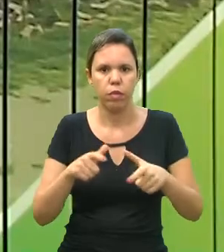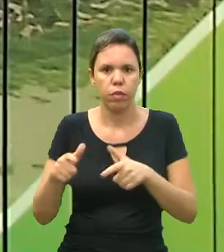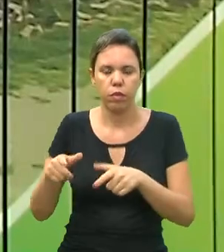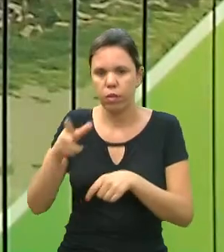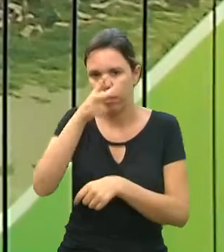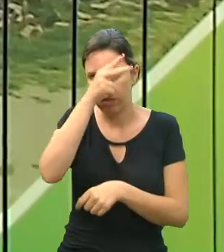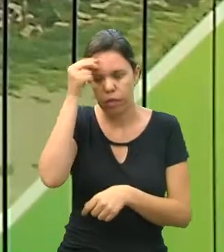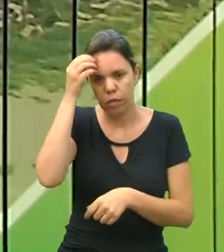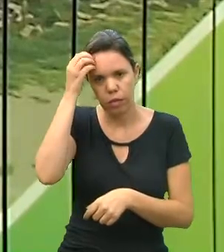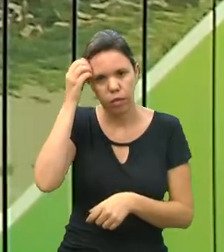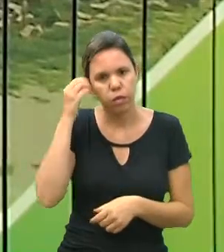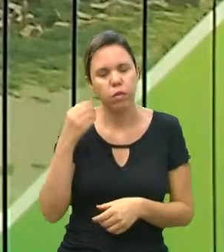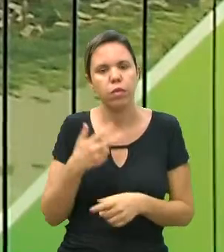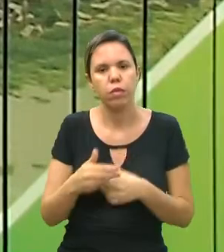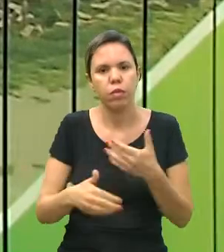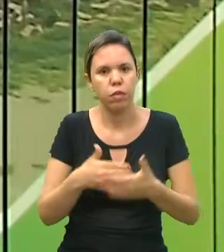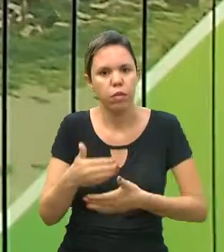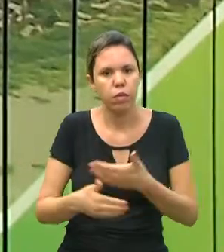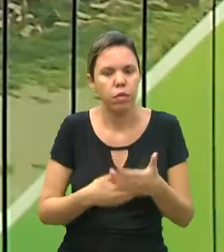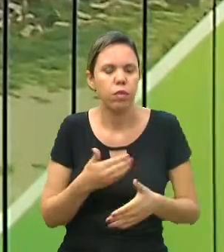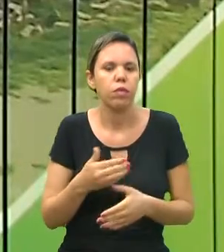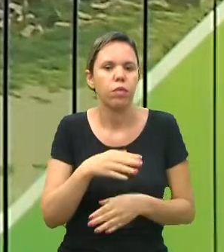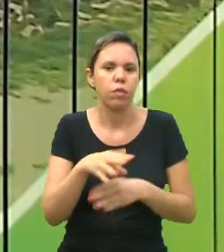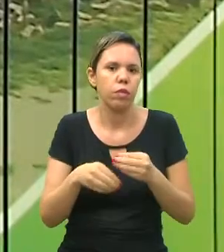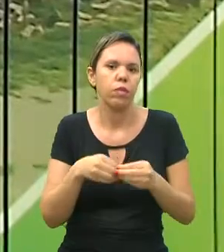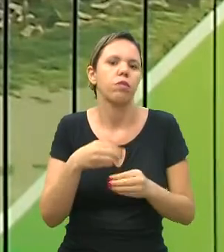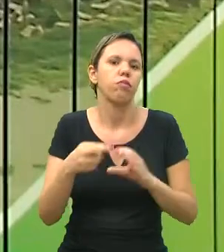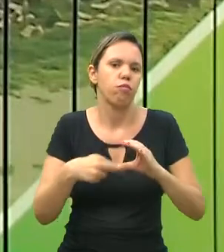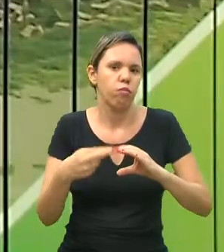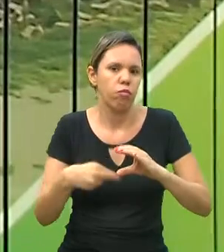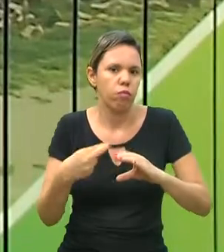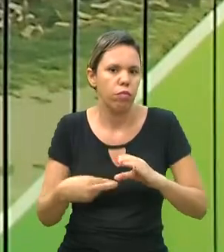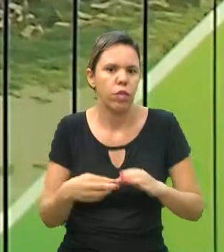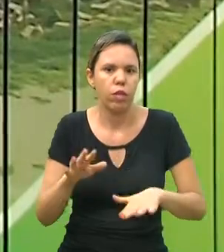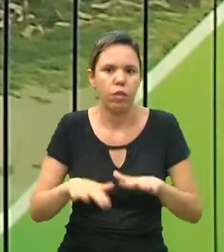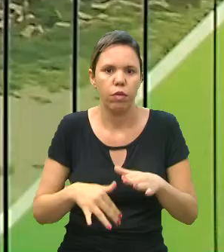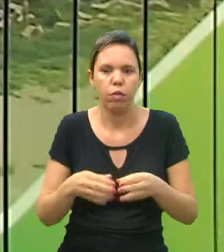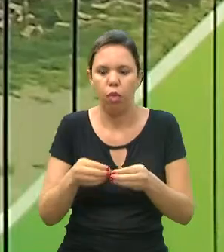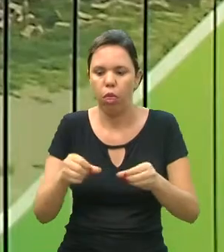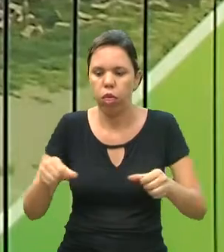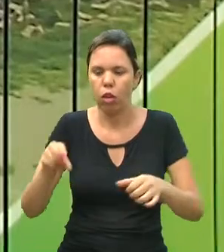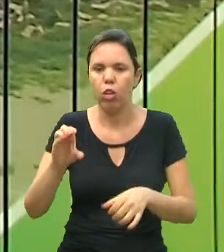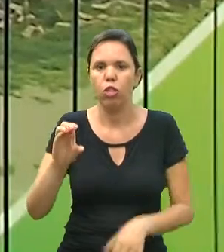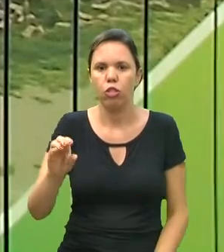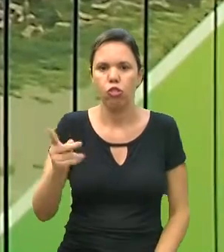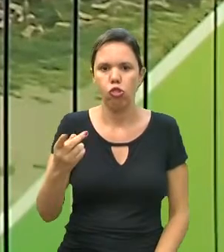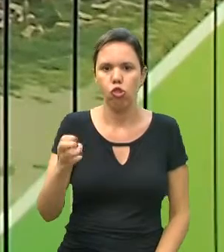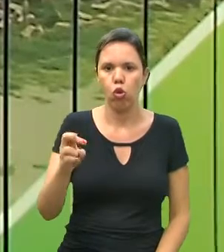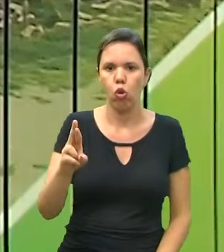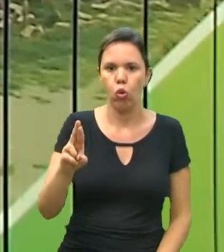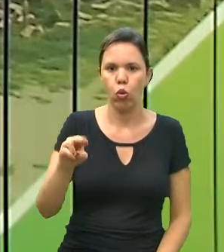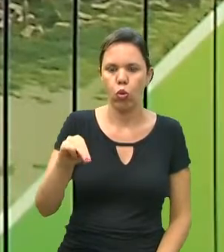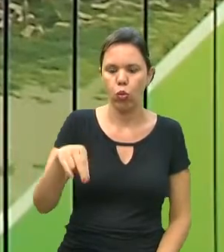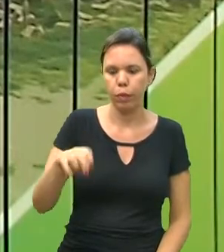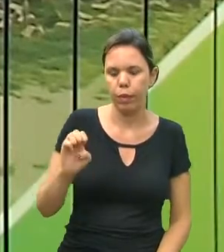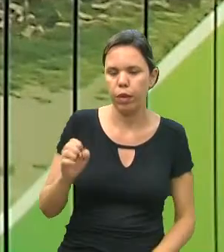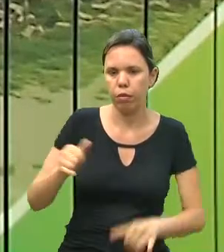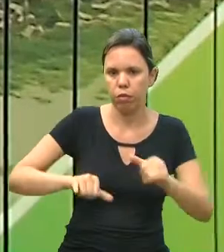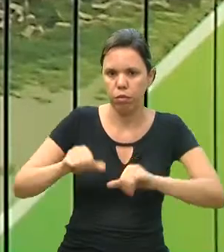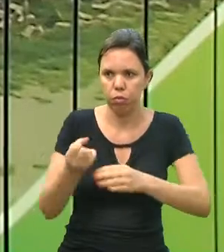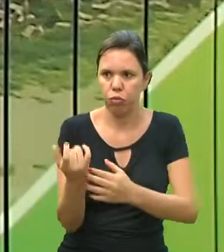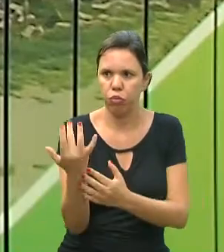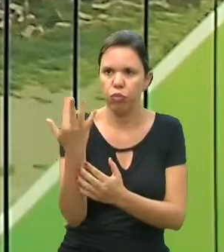cofres públicos. E por passar pelo processo de compostagem, deixa de gerar chorume e emitir gás metano, um dos